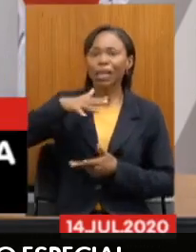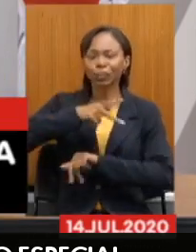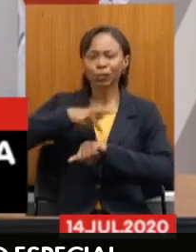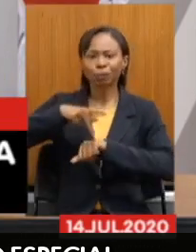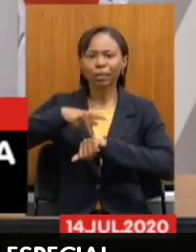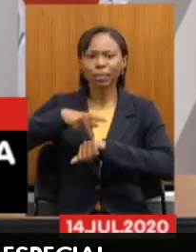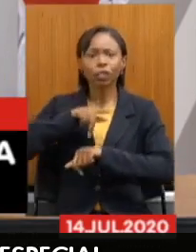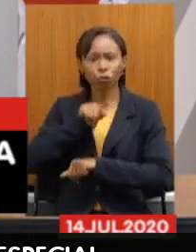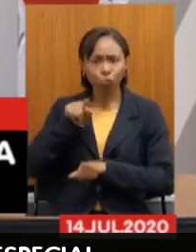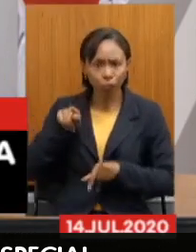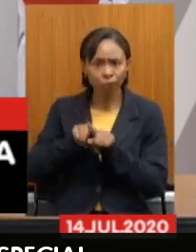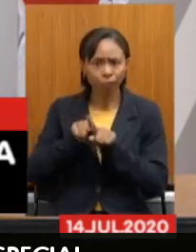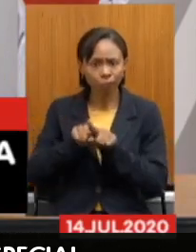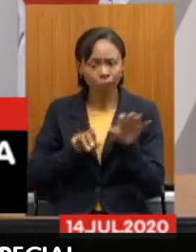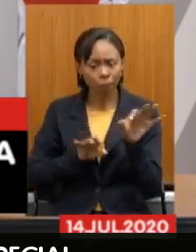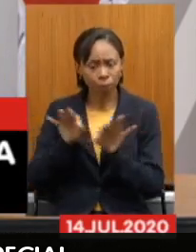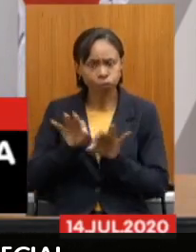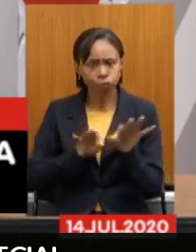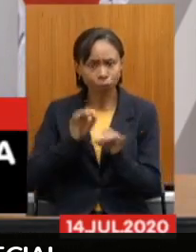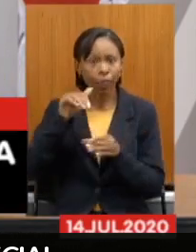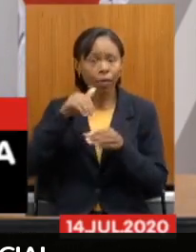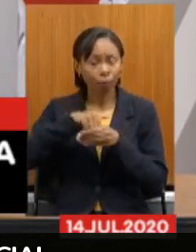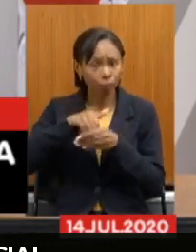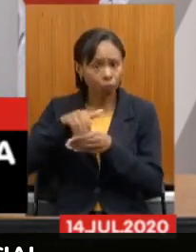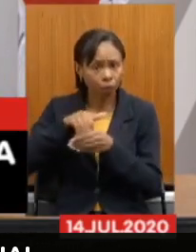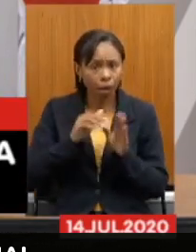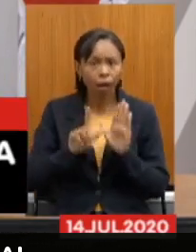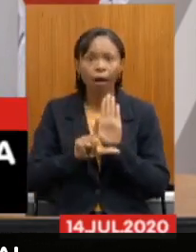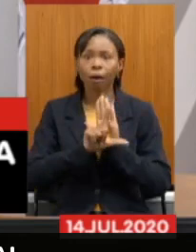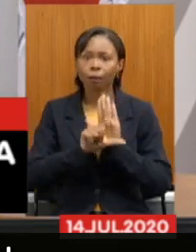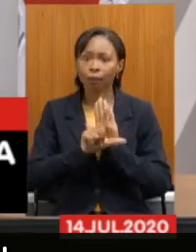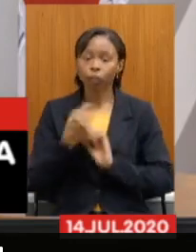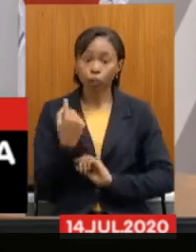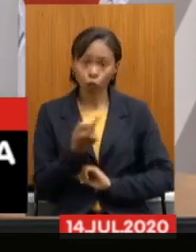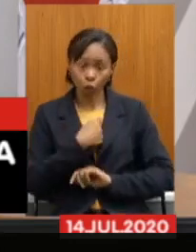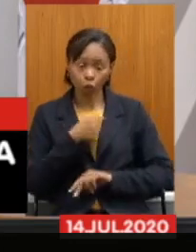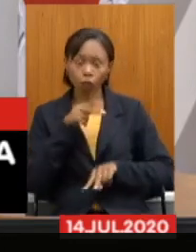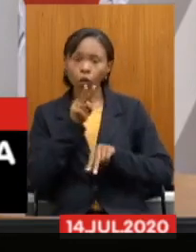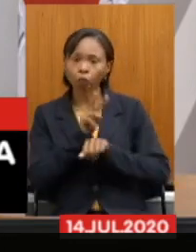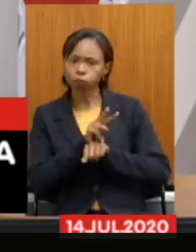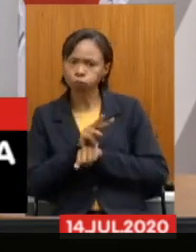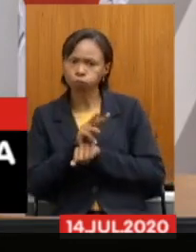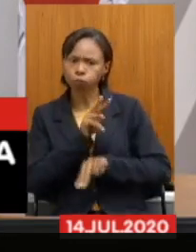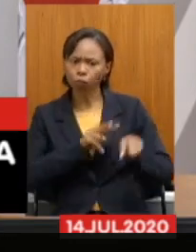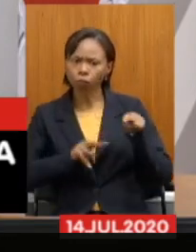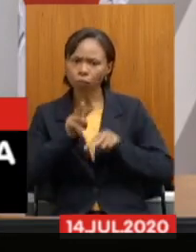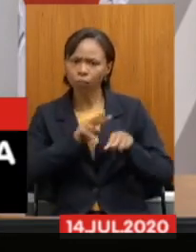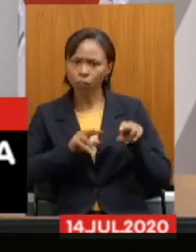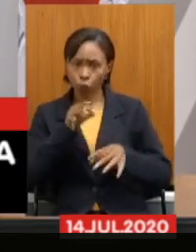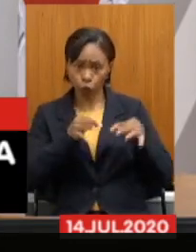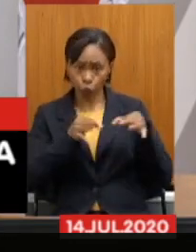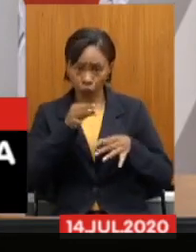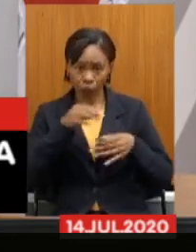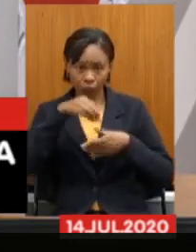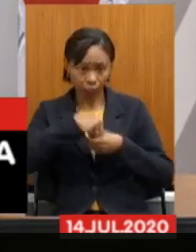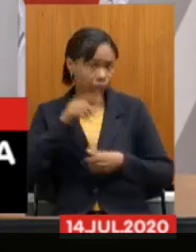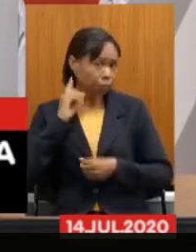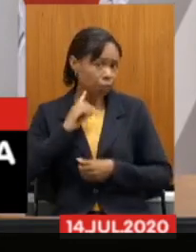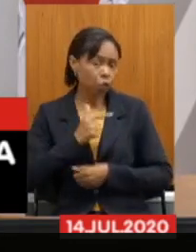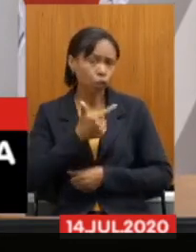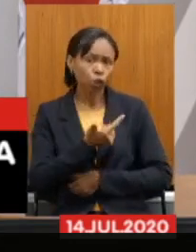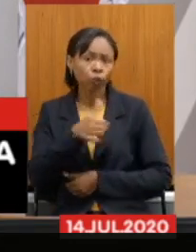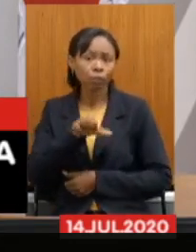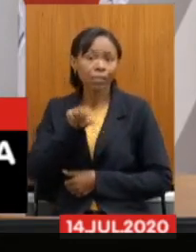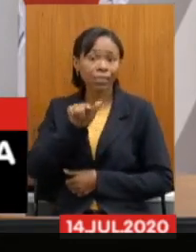leis. E nós, como os oficiais de justiça atuando em Minas Gerais, atuamos hoje em 297 comarcas